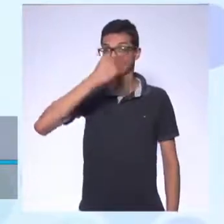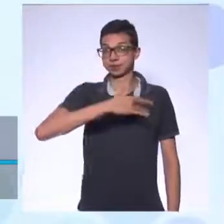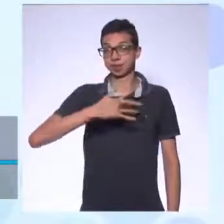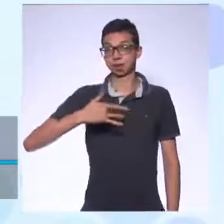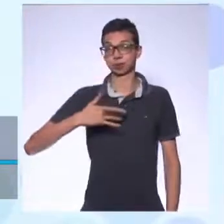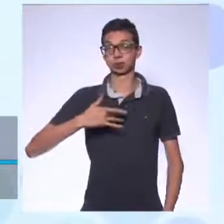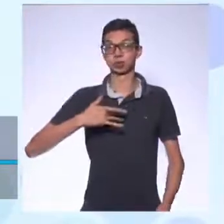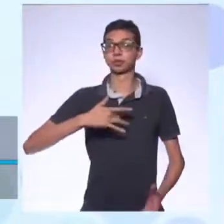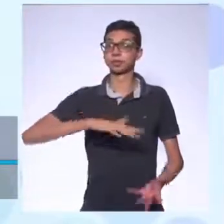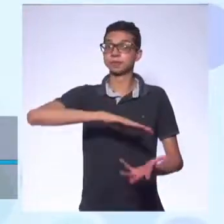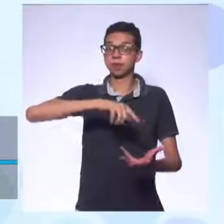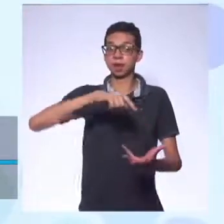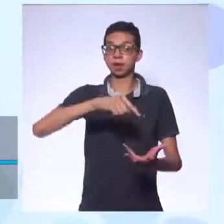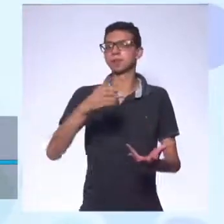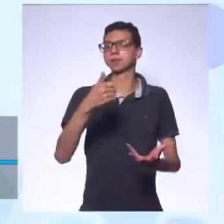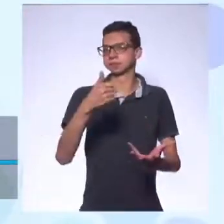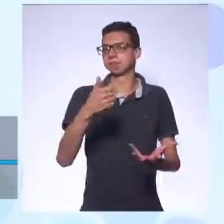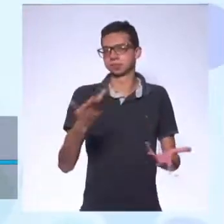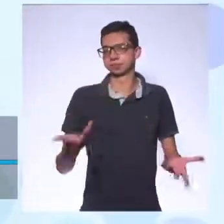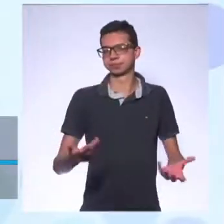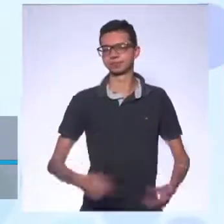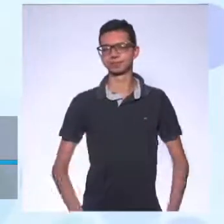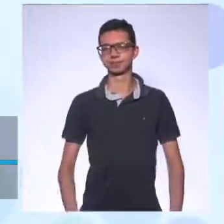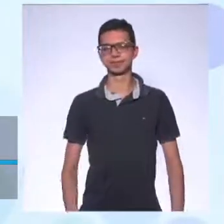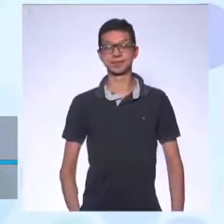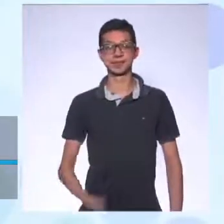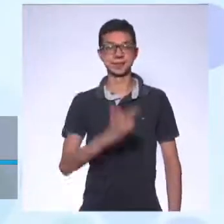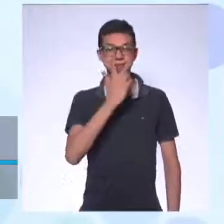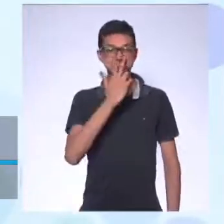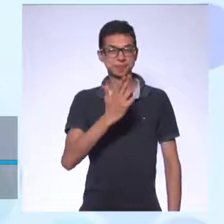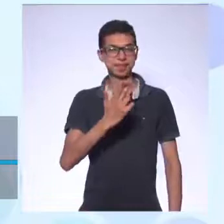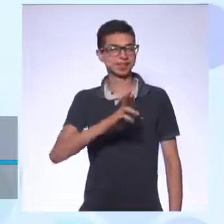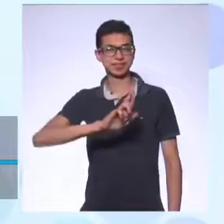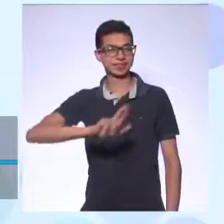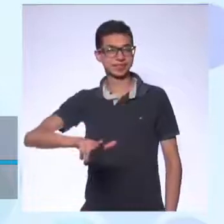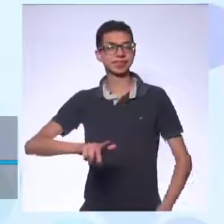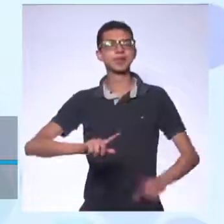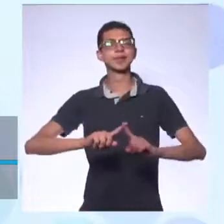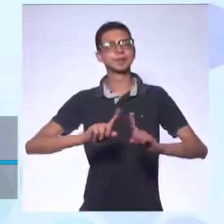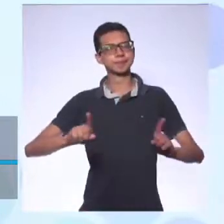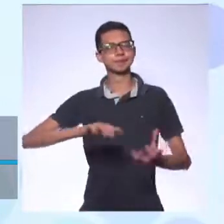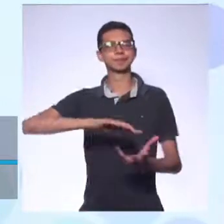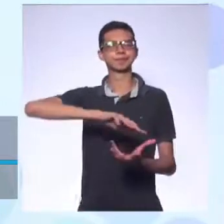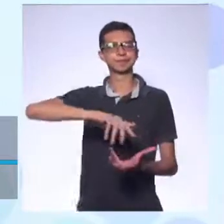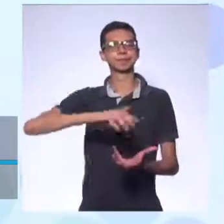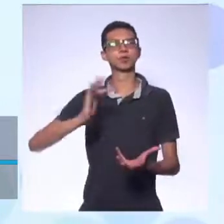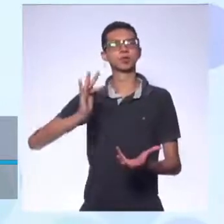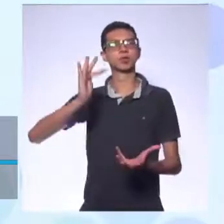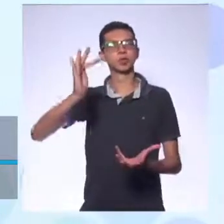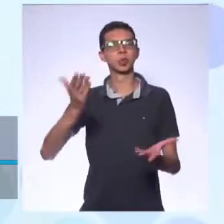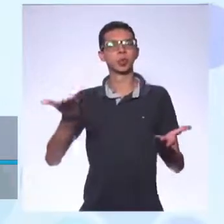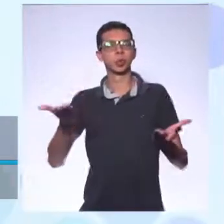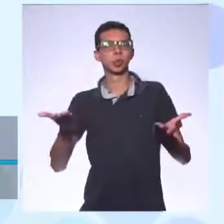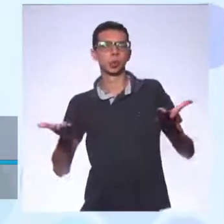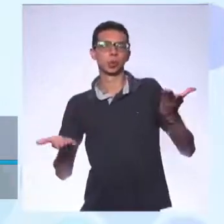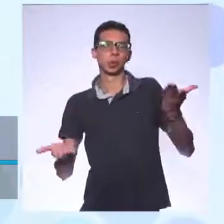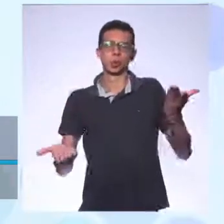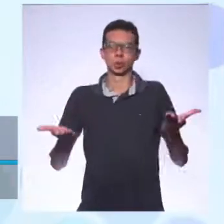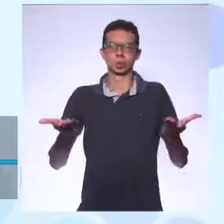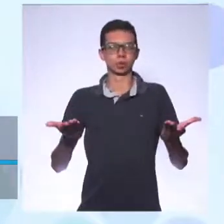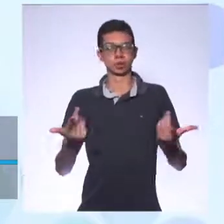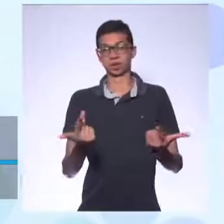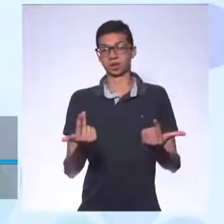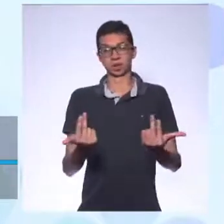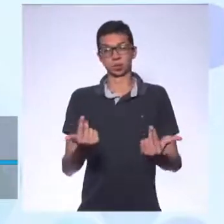aí, ó, ele vai muito bem, obrigado. Tá? Por mais que pareça que não, mas ele vai se equilibrar. Assim como o nosso organismo, né,